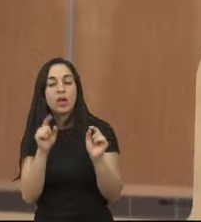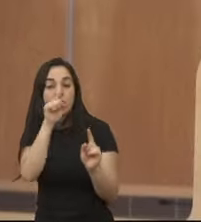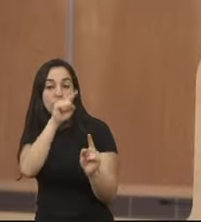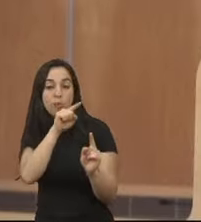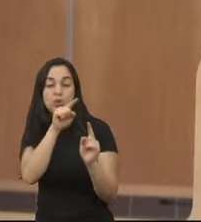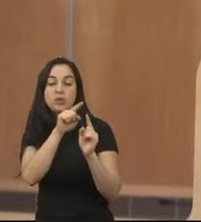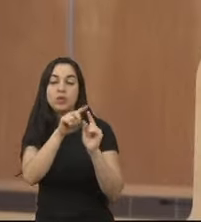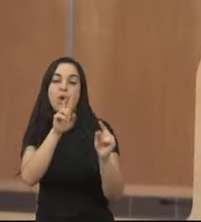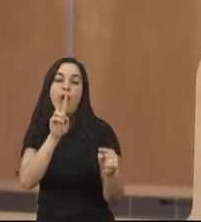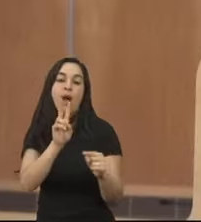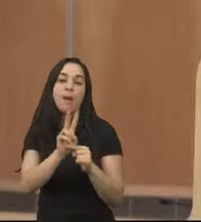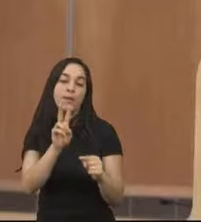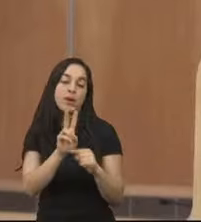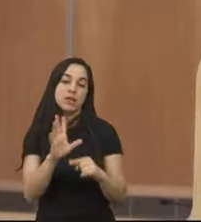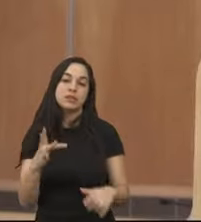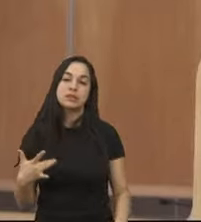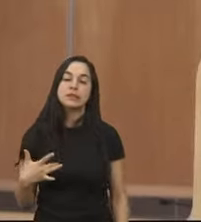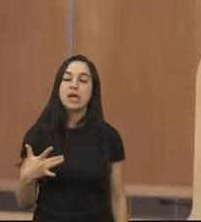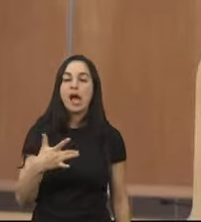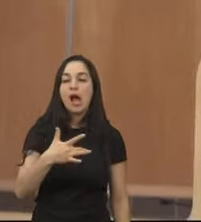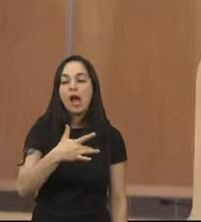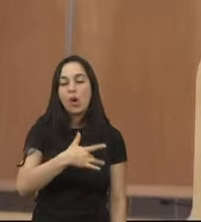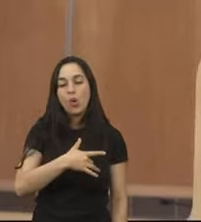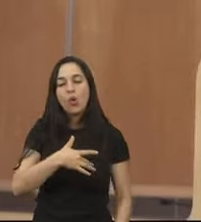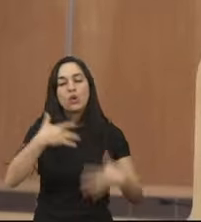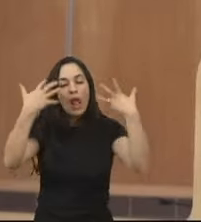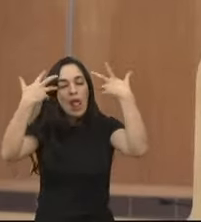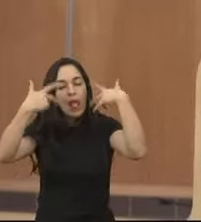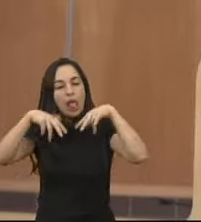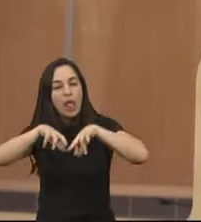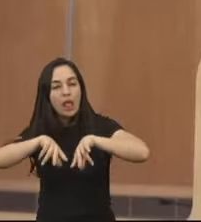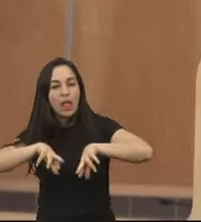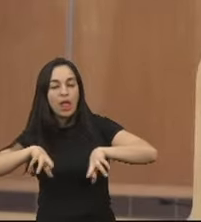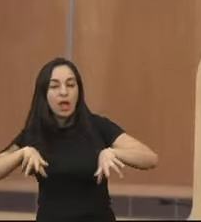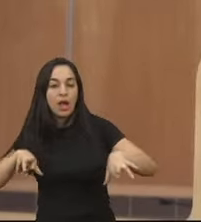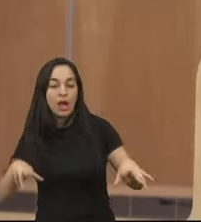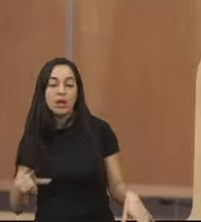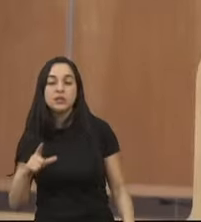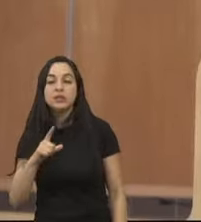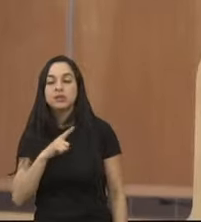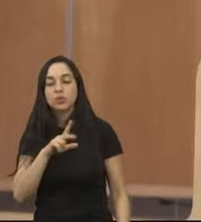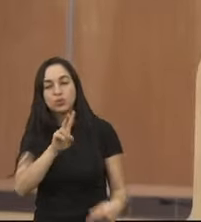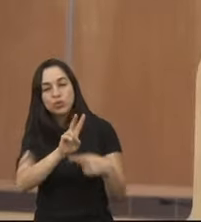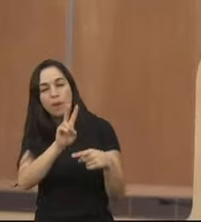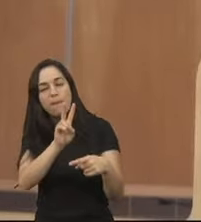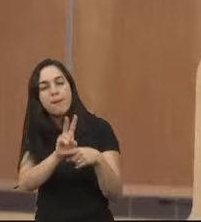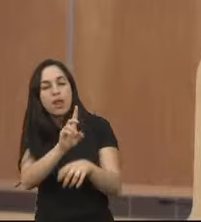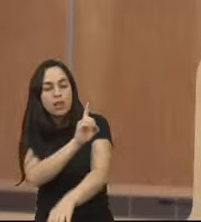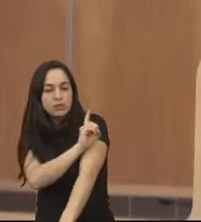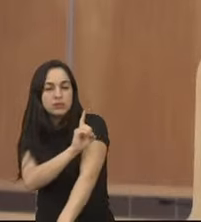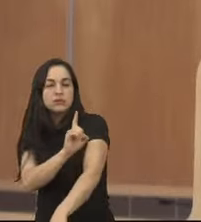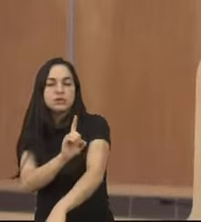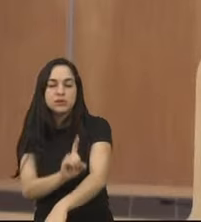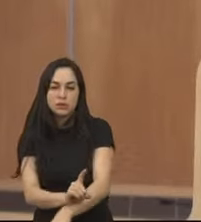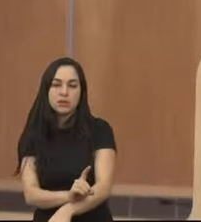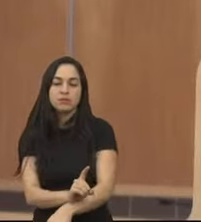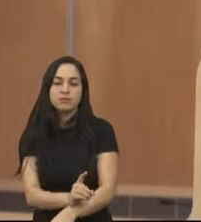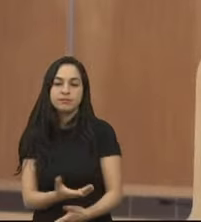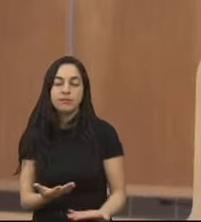do bem-estar animal, garantindo tratamento digno e condições adequadas na via, de